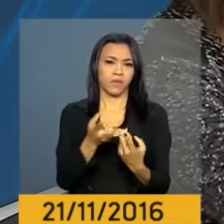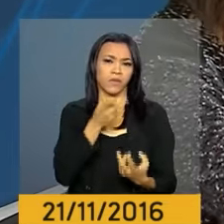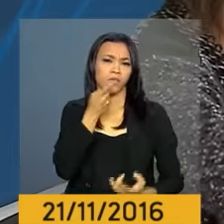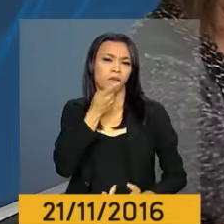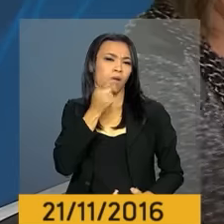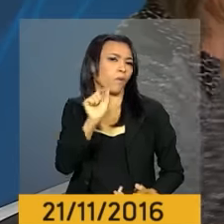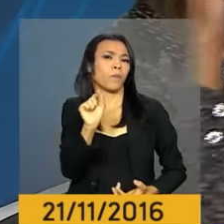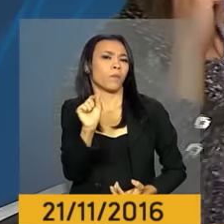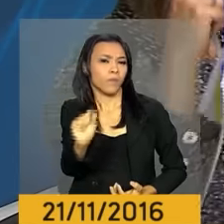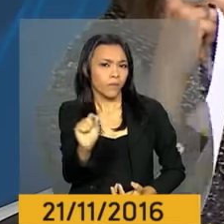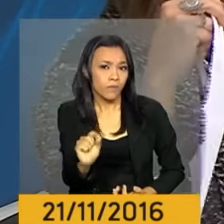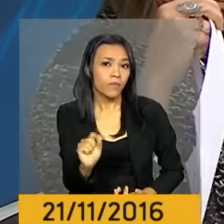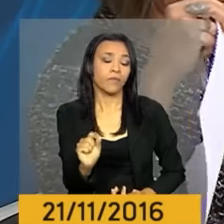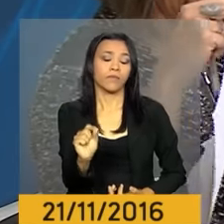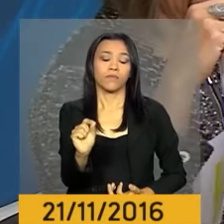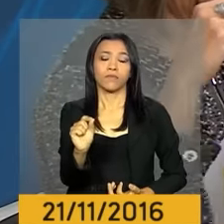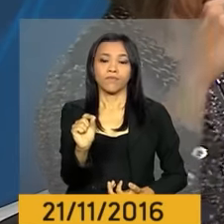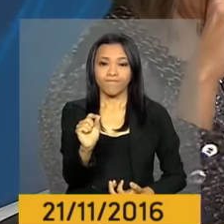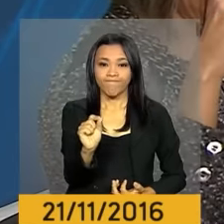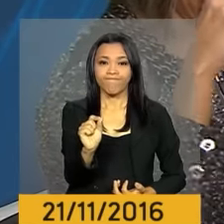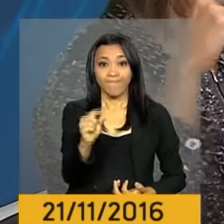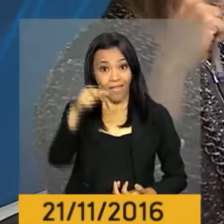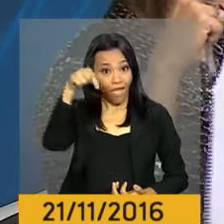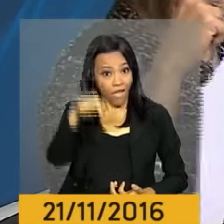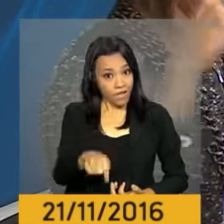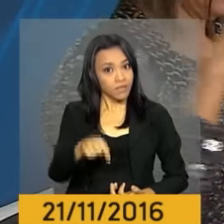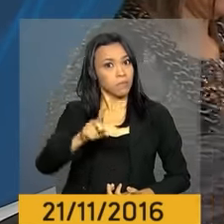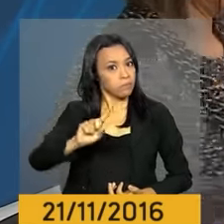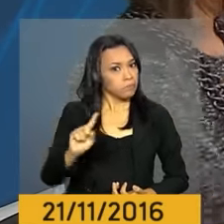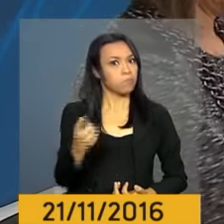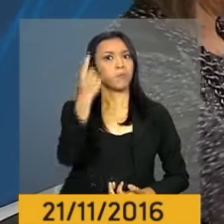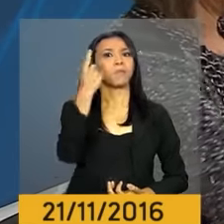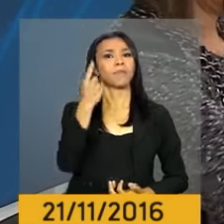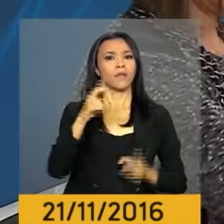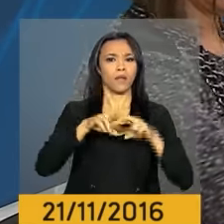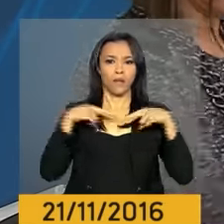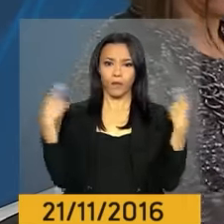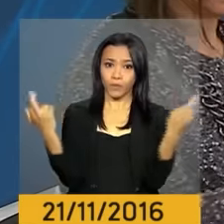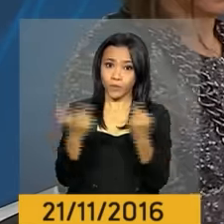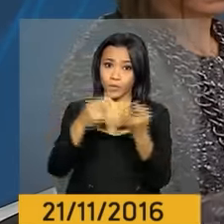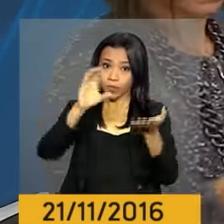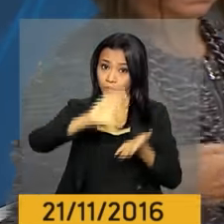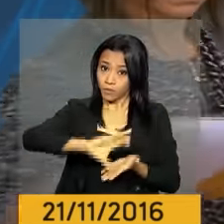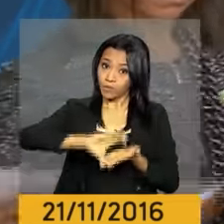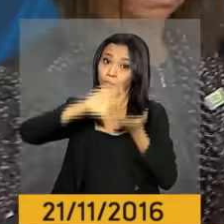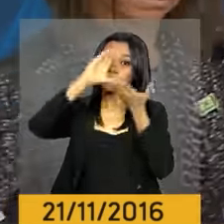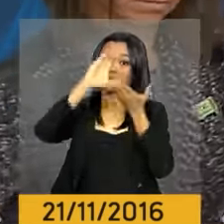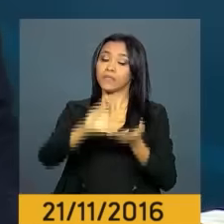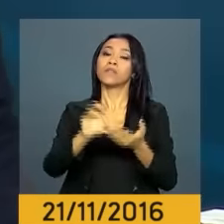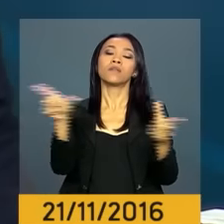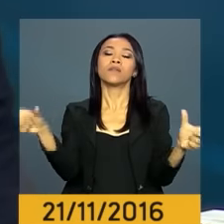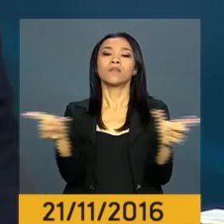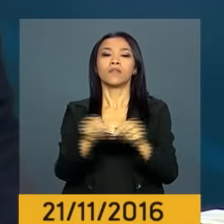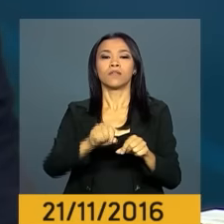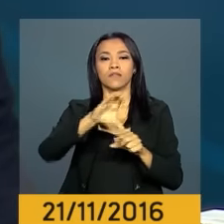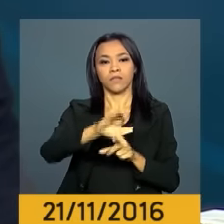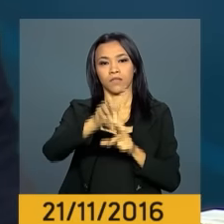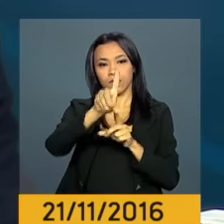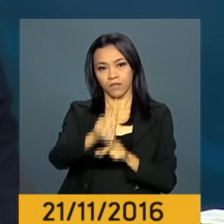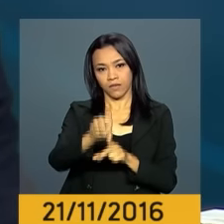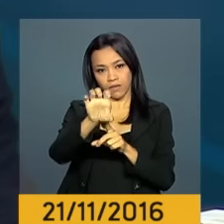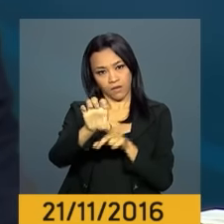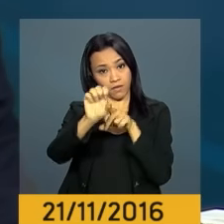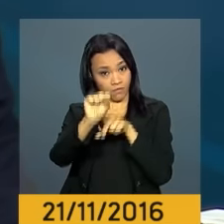dizendo que esta é a primeira reunião do Conselho de Desenvolvimento Econômico e